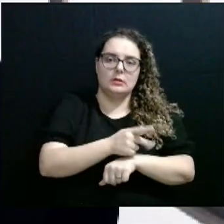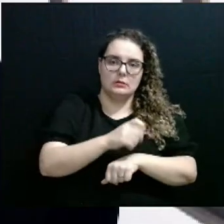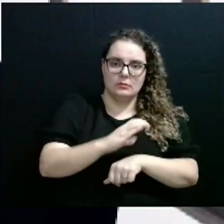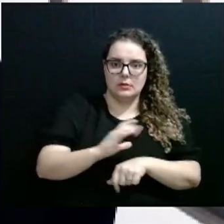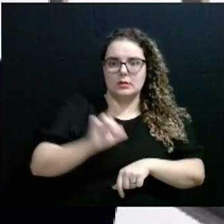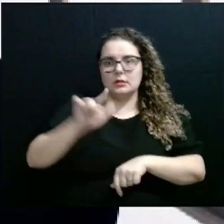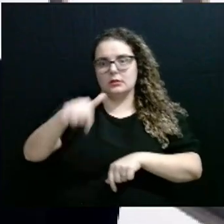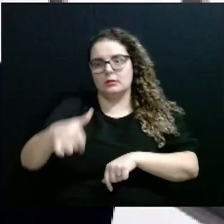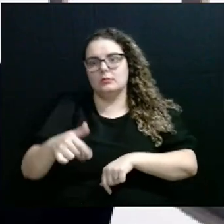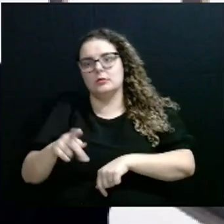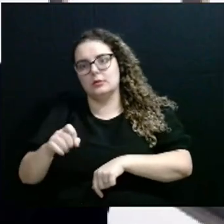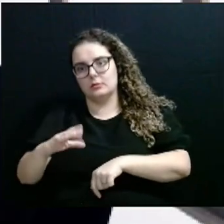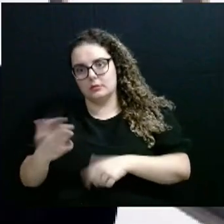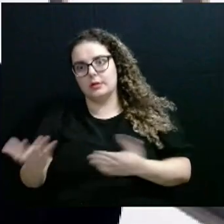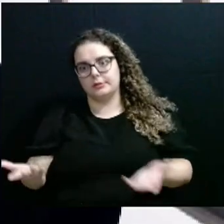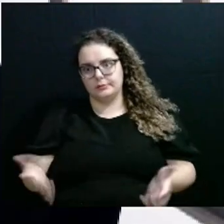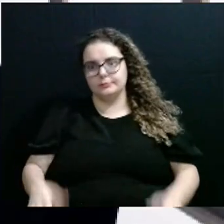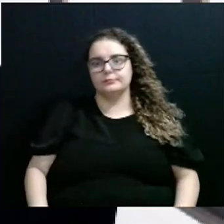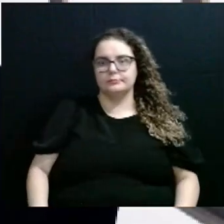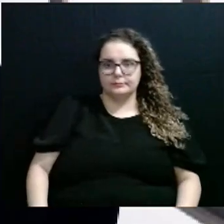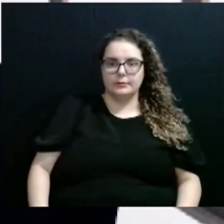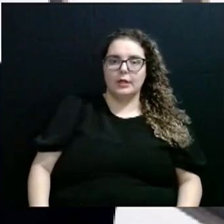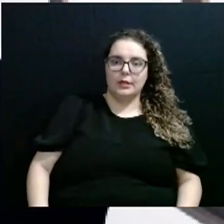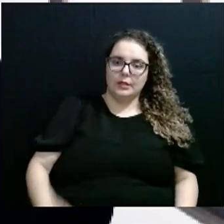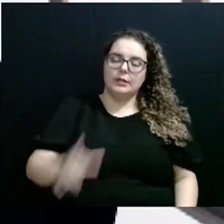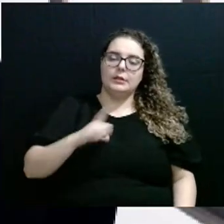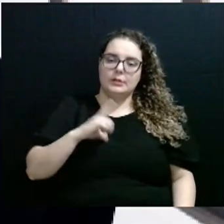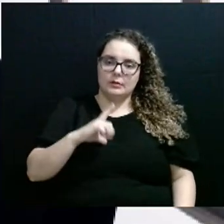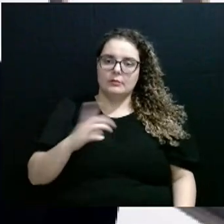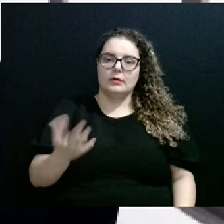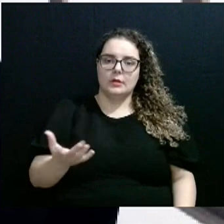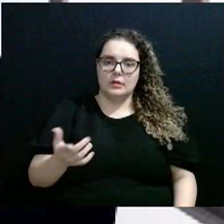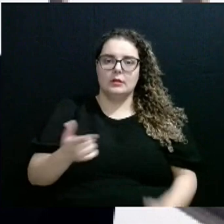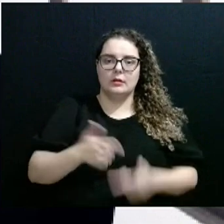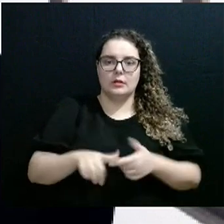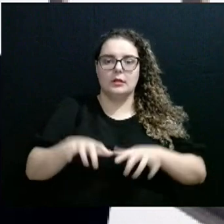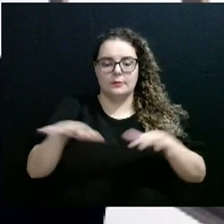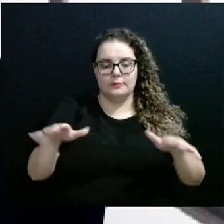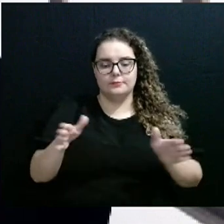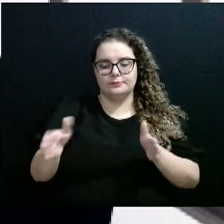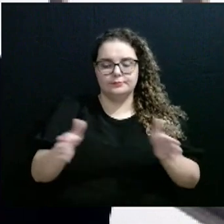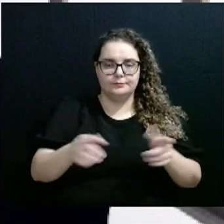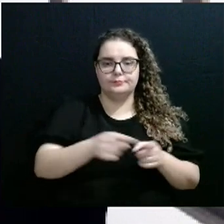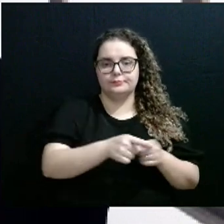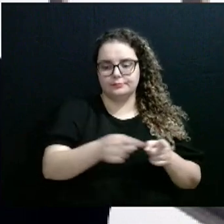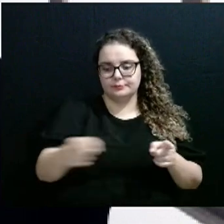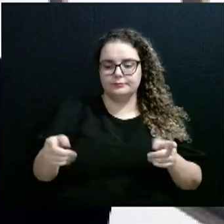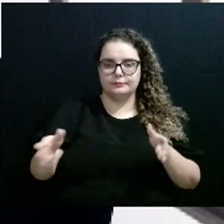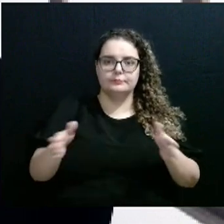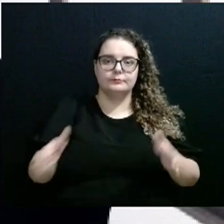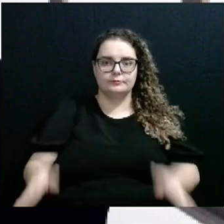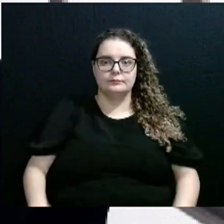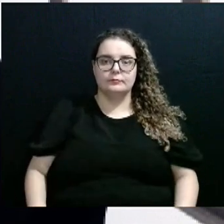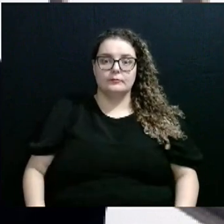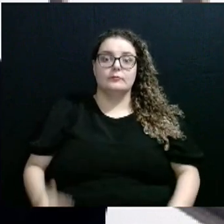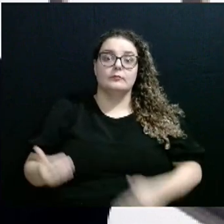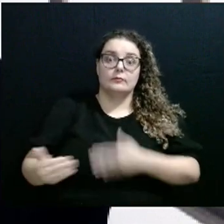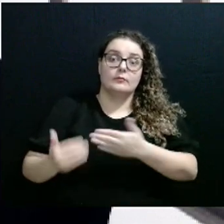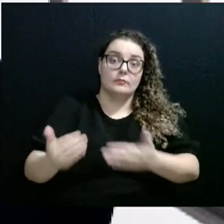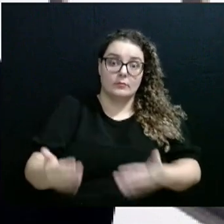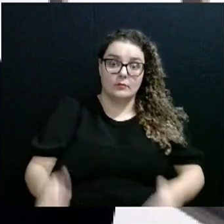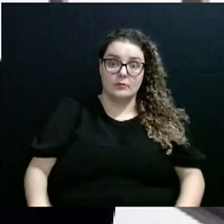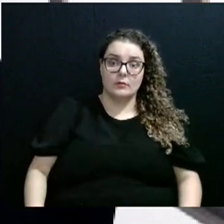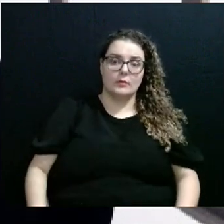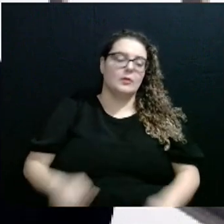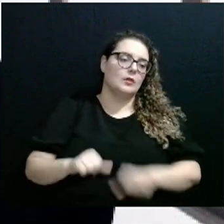né? Então, a gente vai ter que ter essa divisão temporal. Mas os processos que estão já em trâmite não mudam em nada, né? É